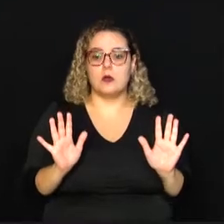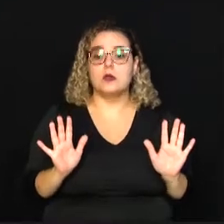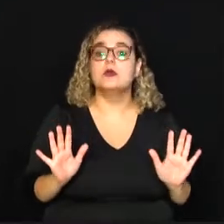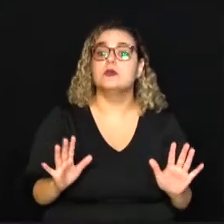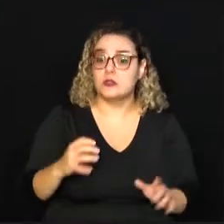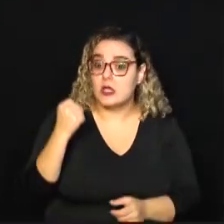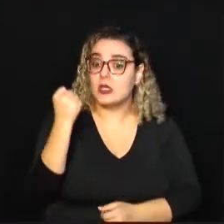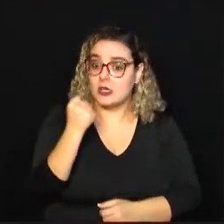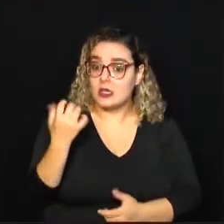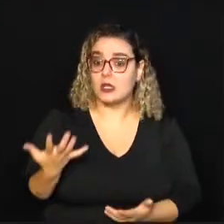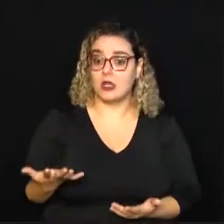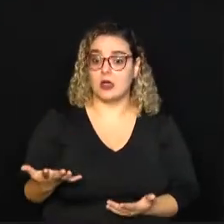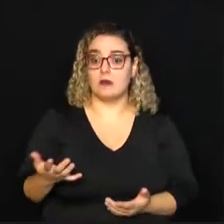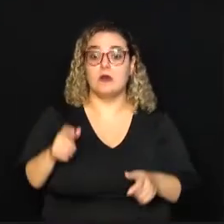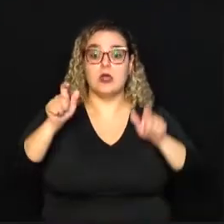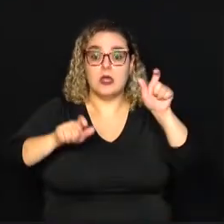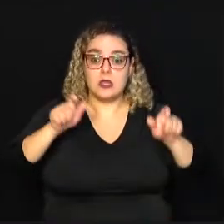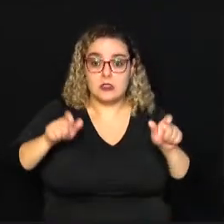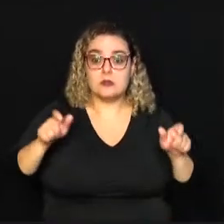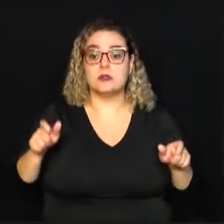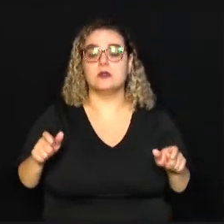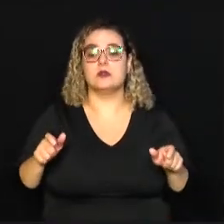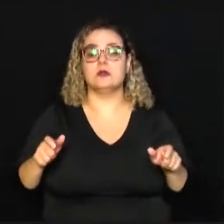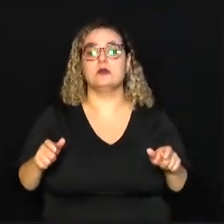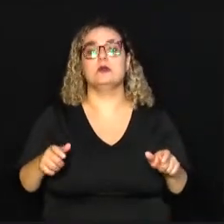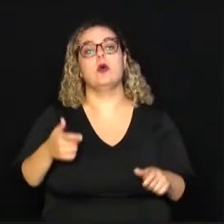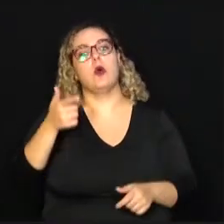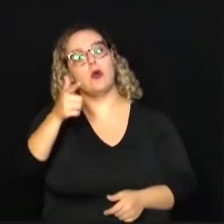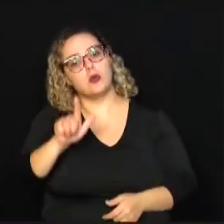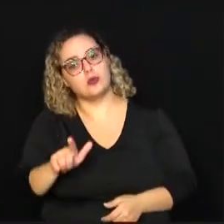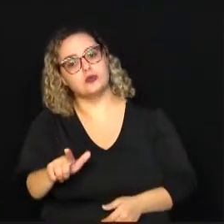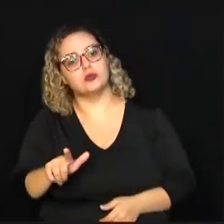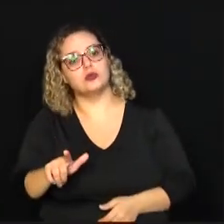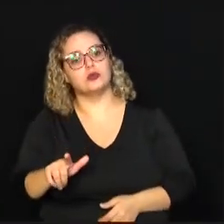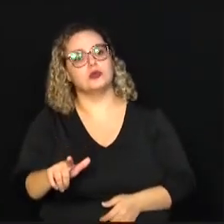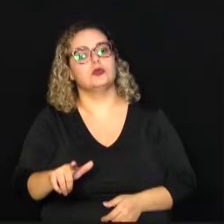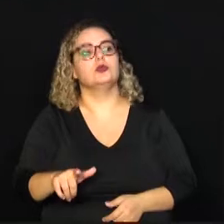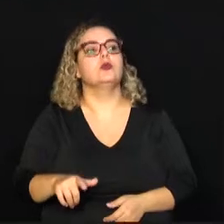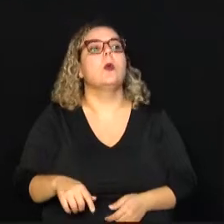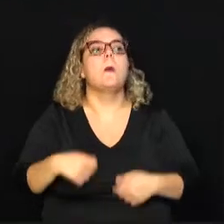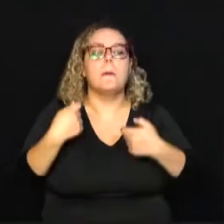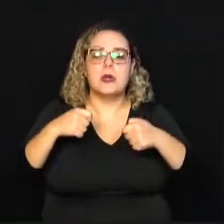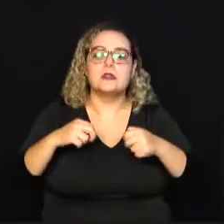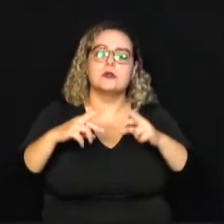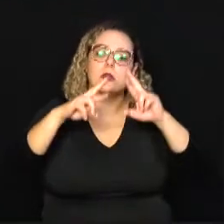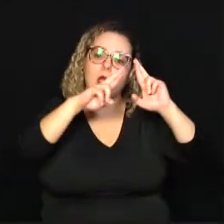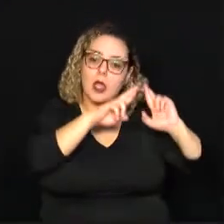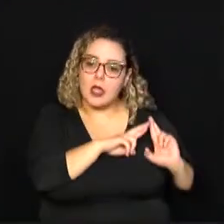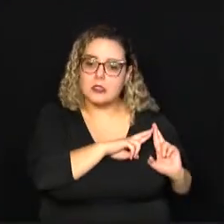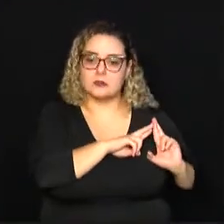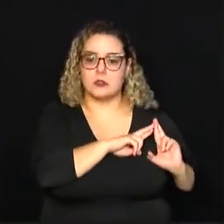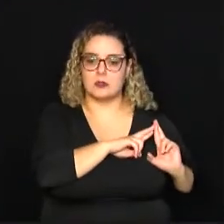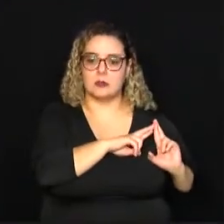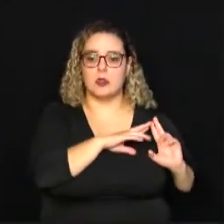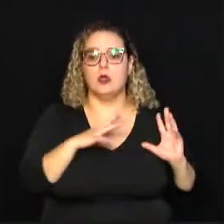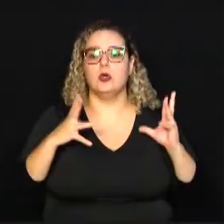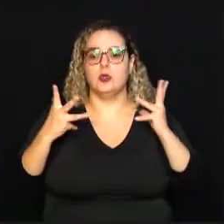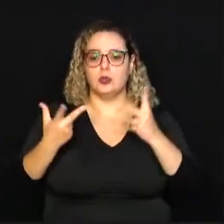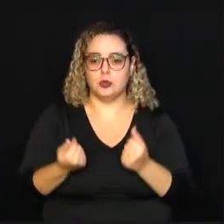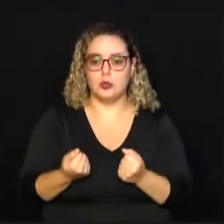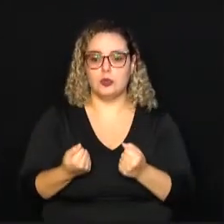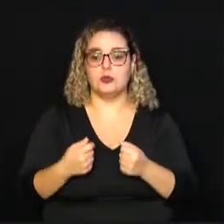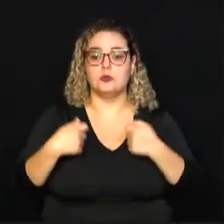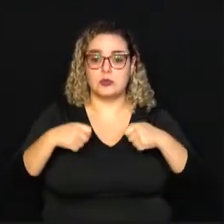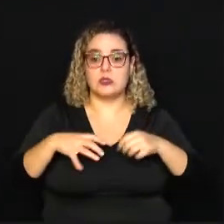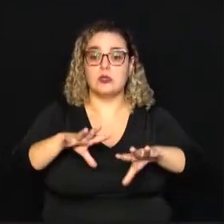né? E as pessoas idosas seguem igualmente vulneráveis. Então, por todas essas razões, todos esses motivos, a gente precisa adotar